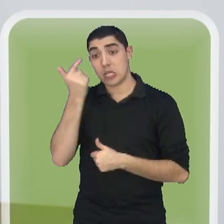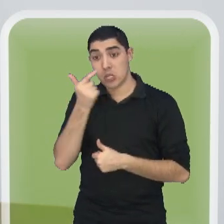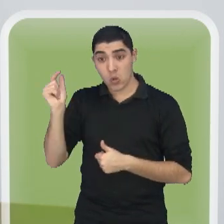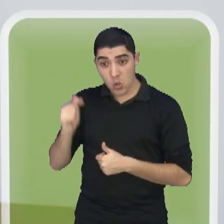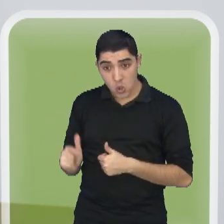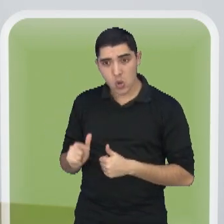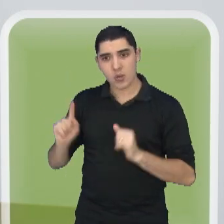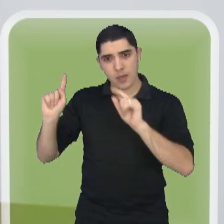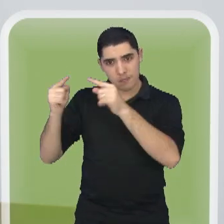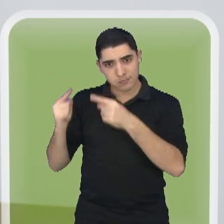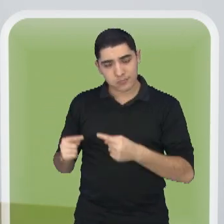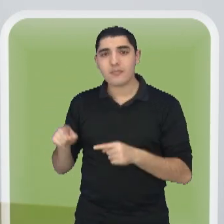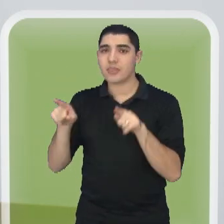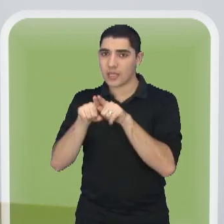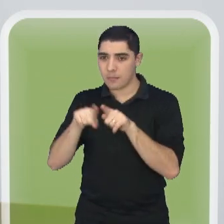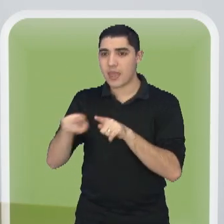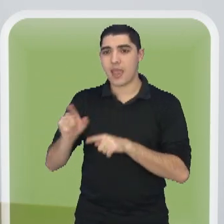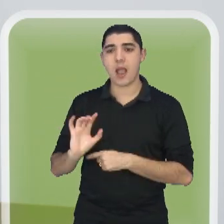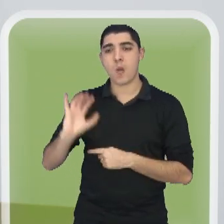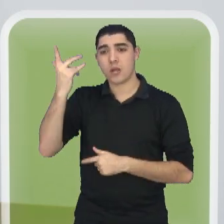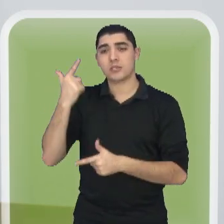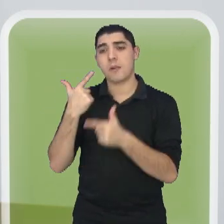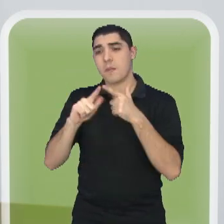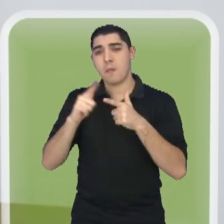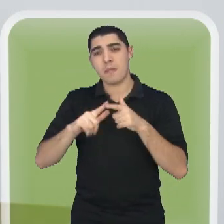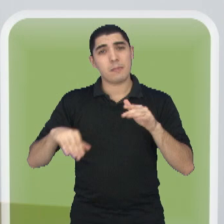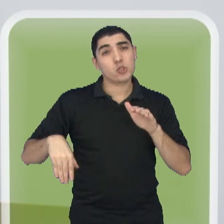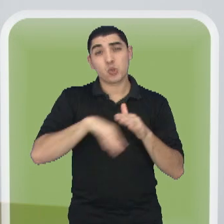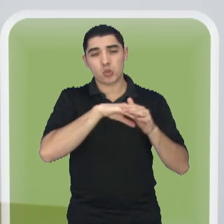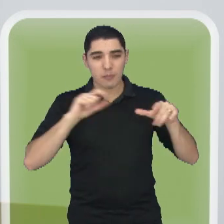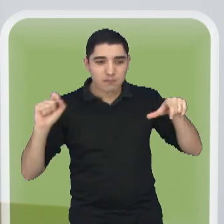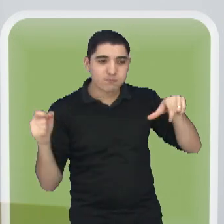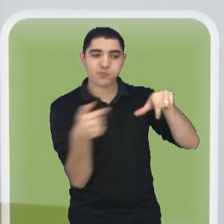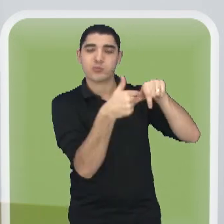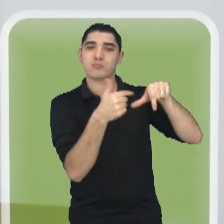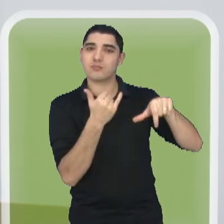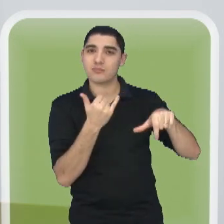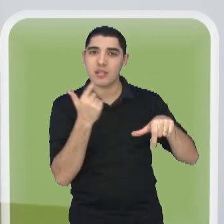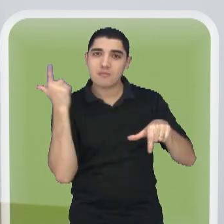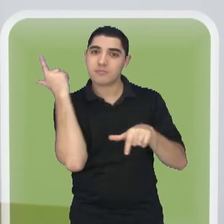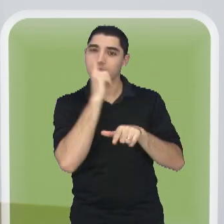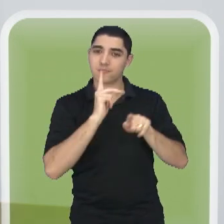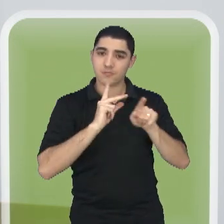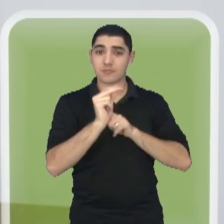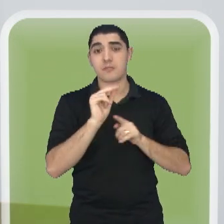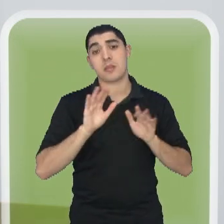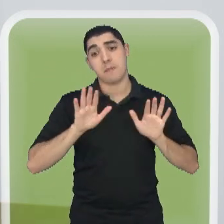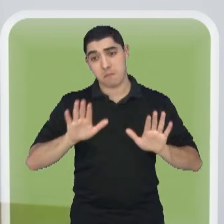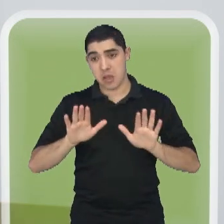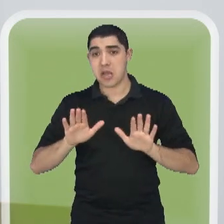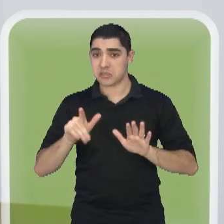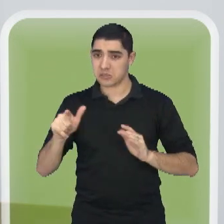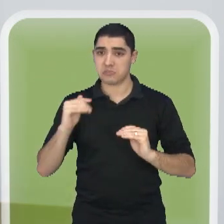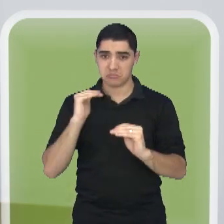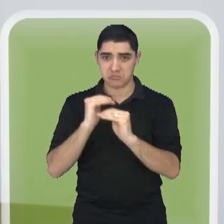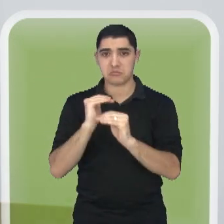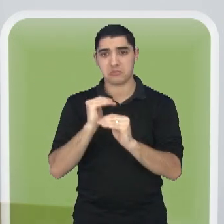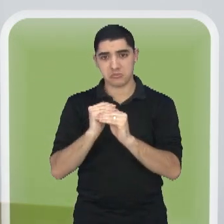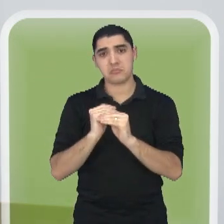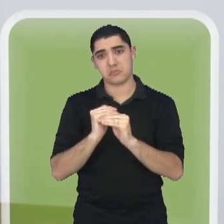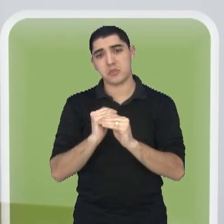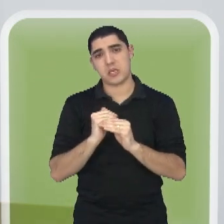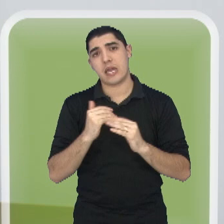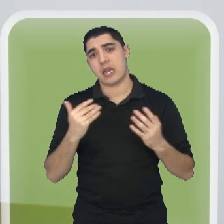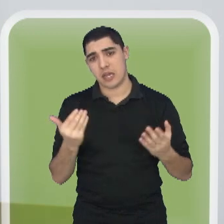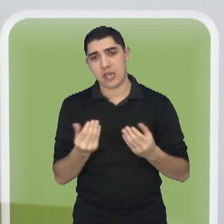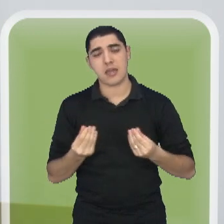outros jogos também teve esse problema de finalizar, né? Não conseguiu matar a partida quando precisava. Mas no empate, tendo